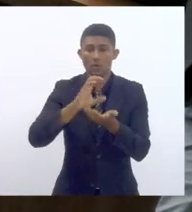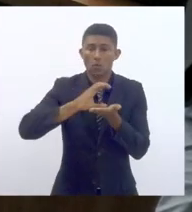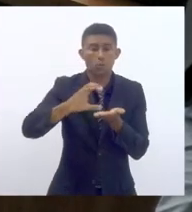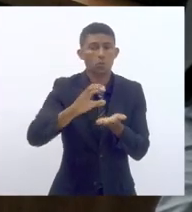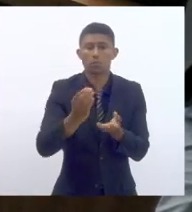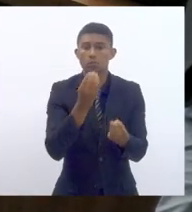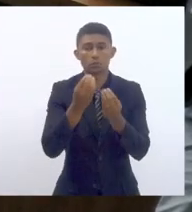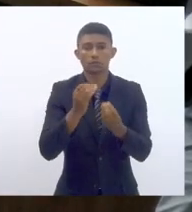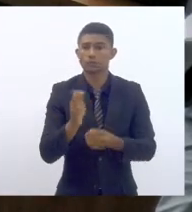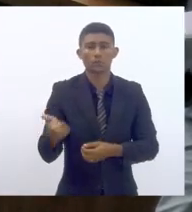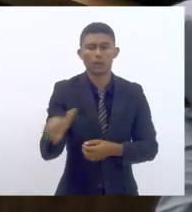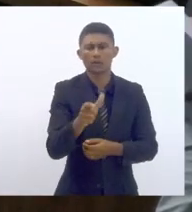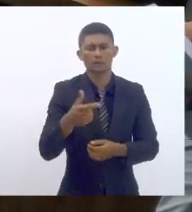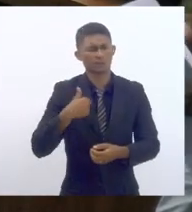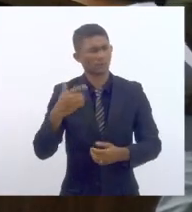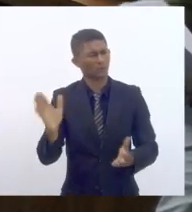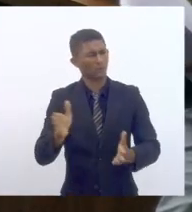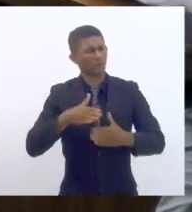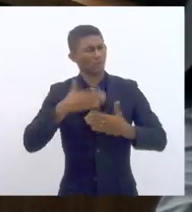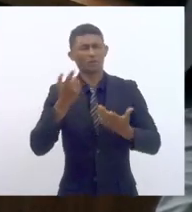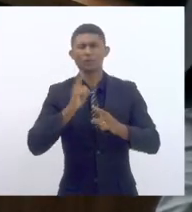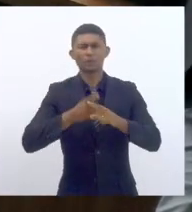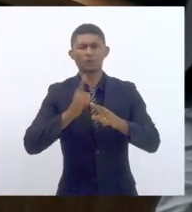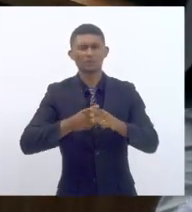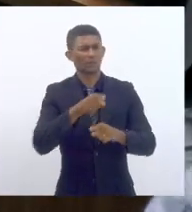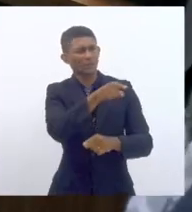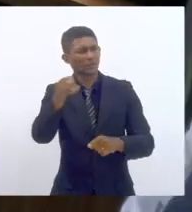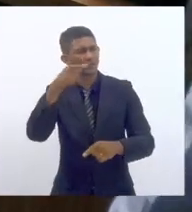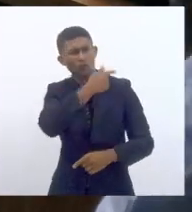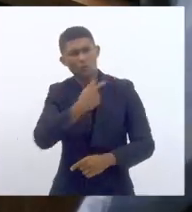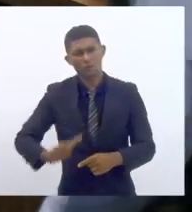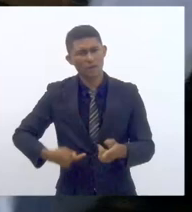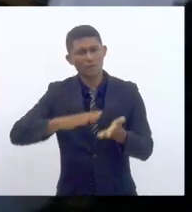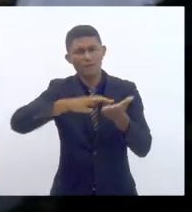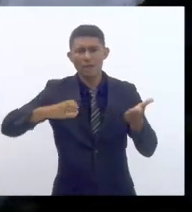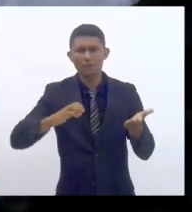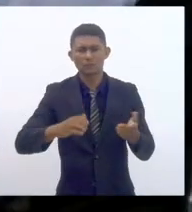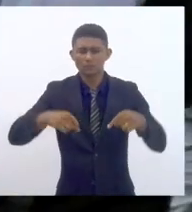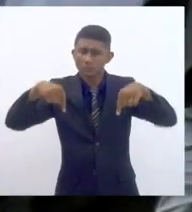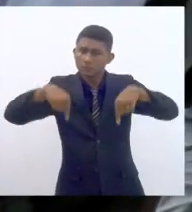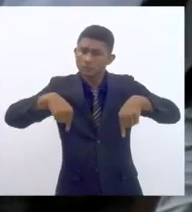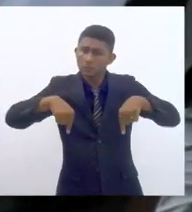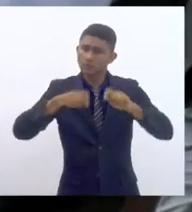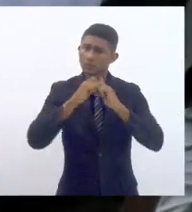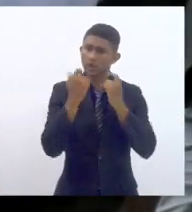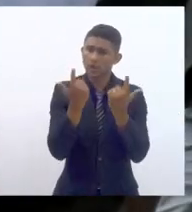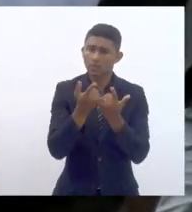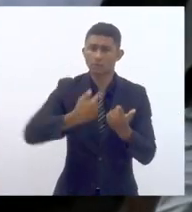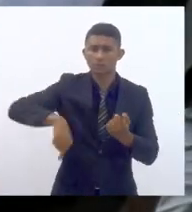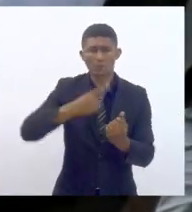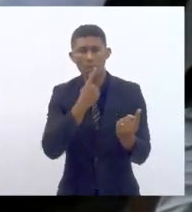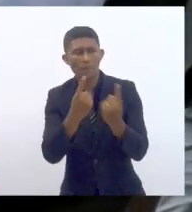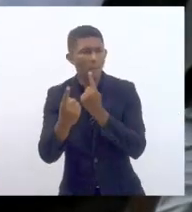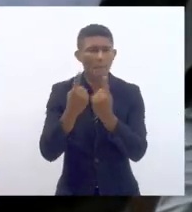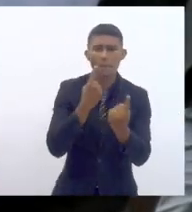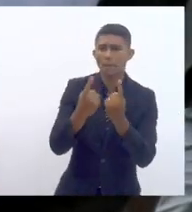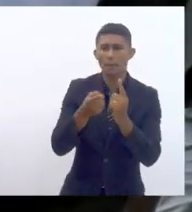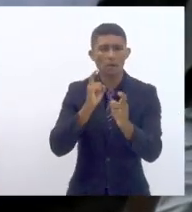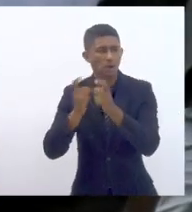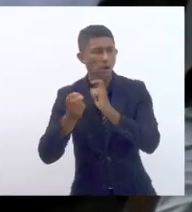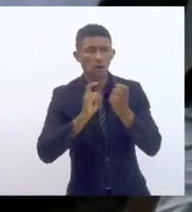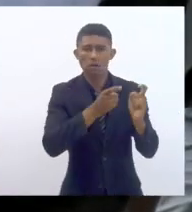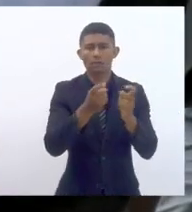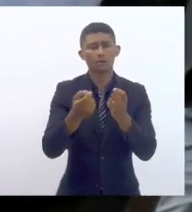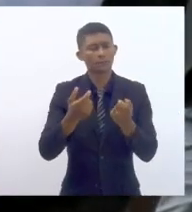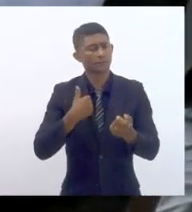aqui, né, a partir da provocação do Flávio, depois nós incorporamos ao texto, Vossa Excelência também, outros autores. Então, queria